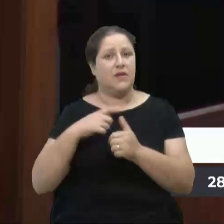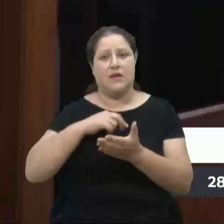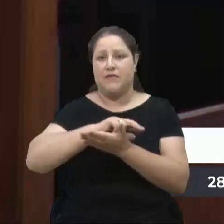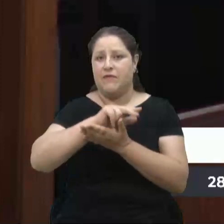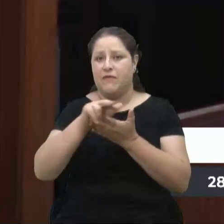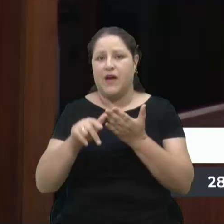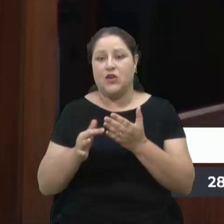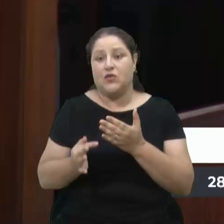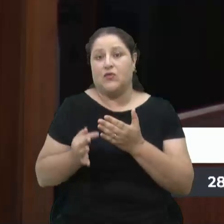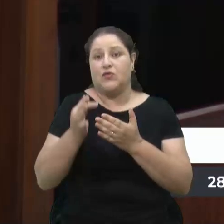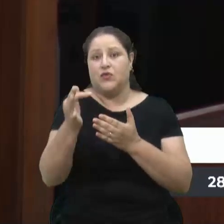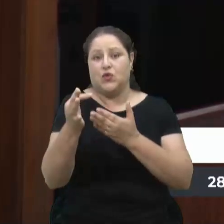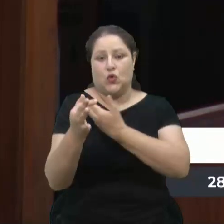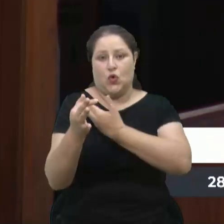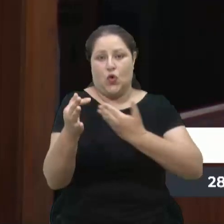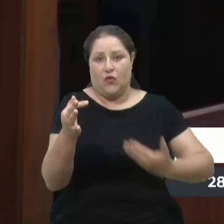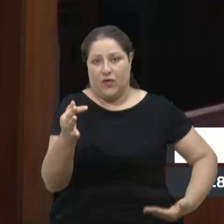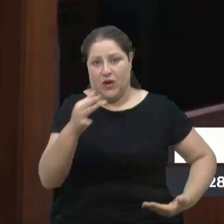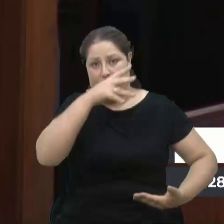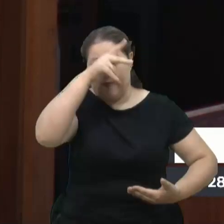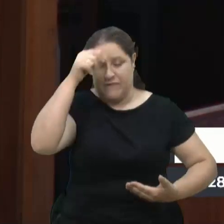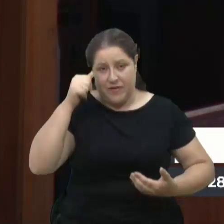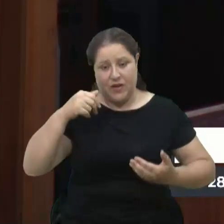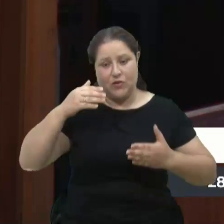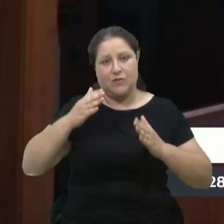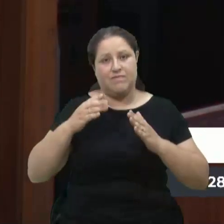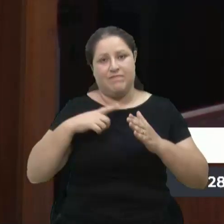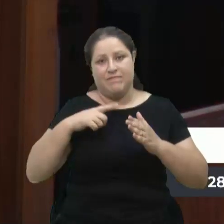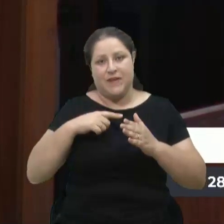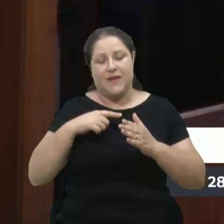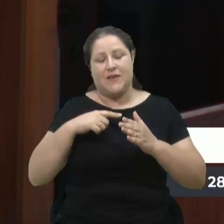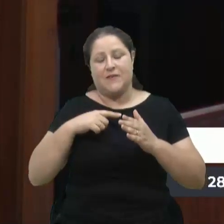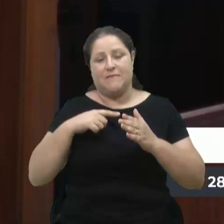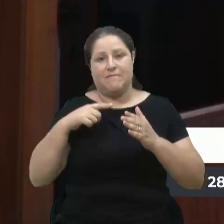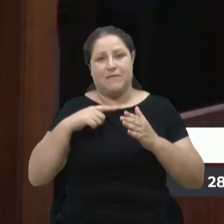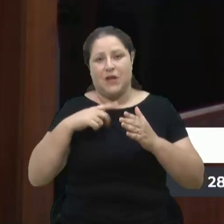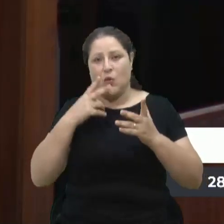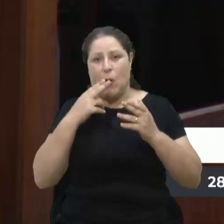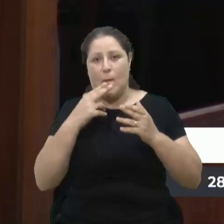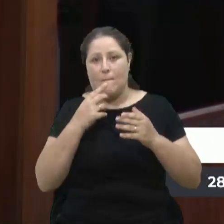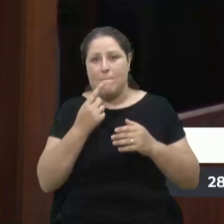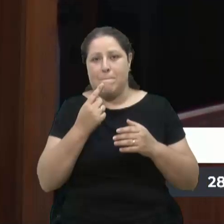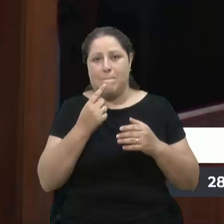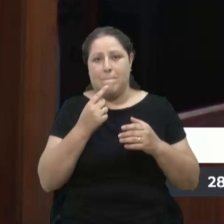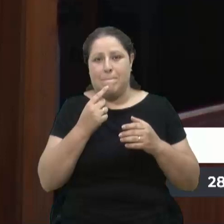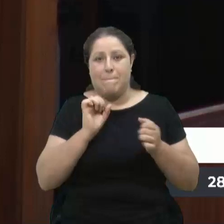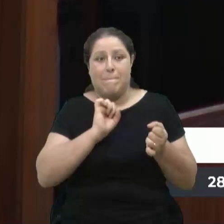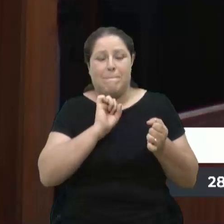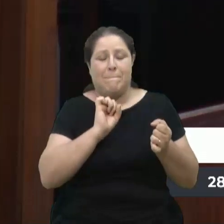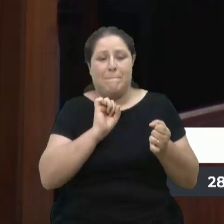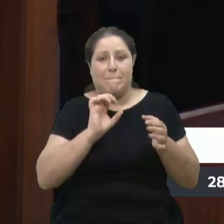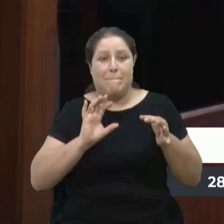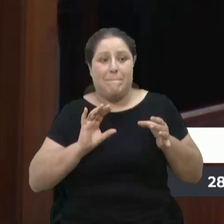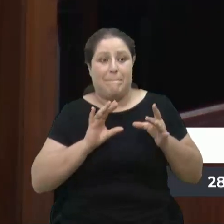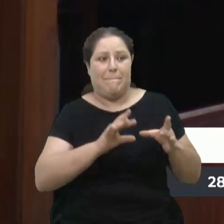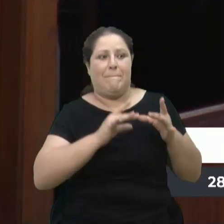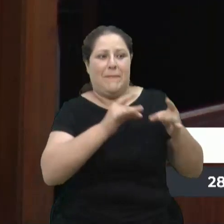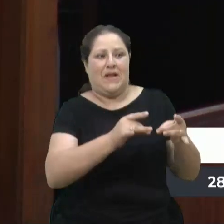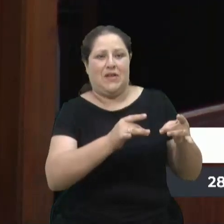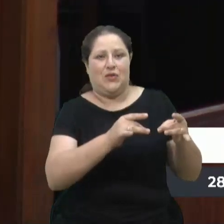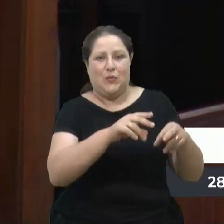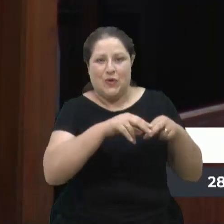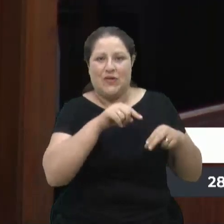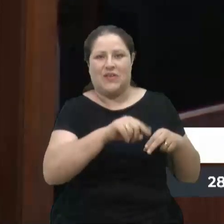inúmeras gestões amarradas em função dessa decisão. Todos nós queremos que a Maesa